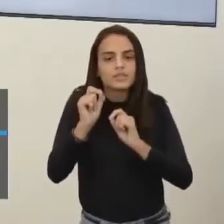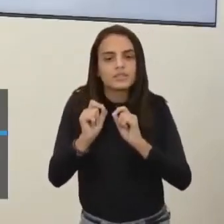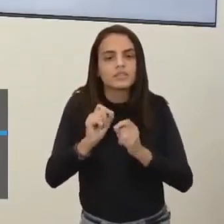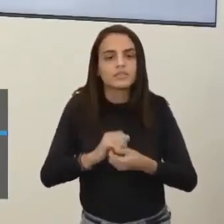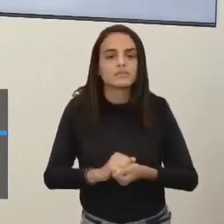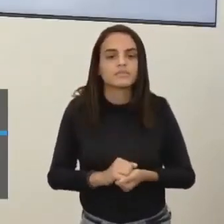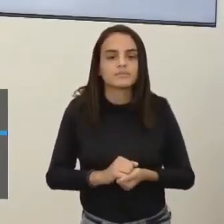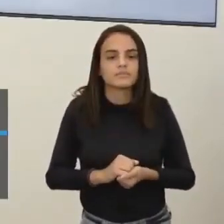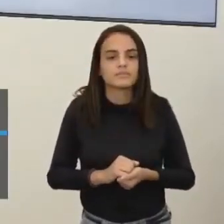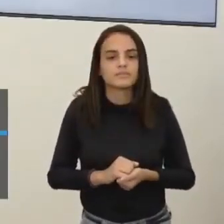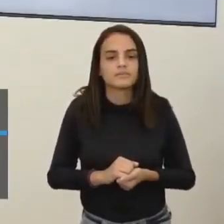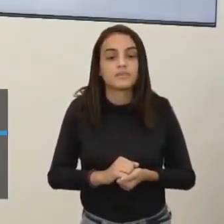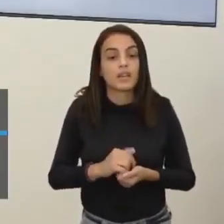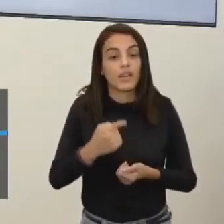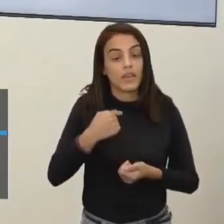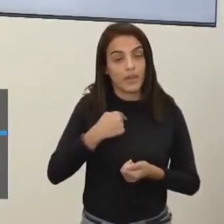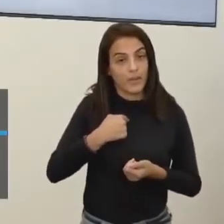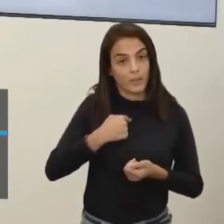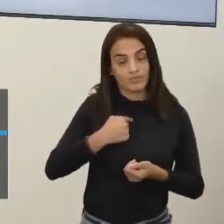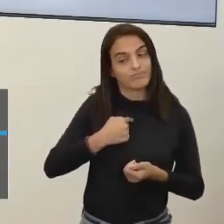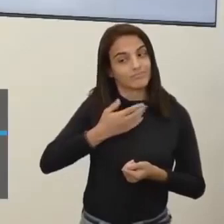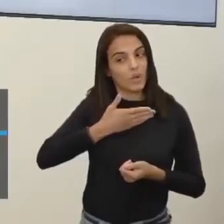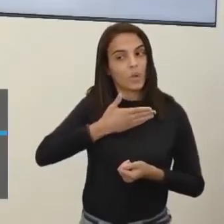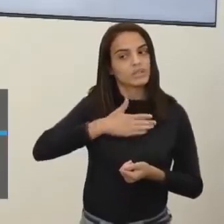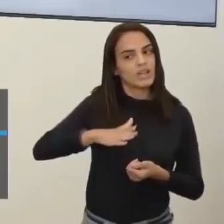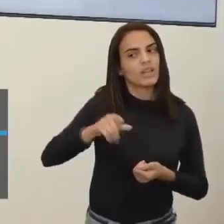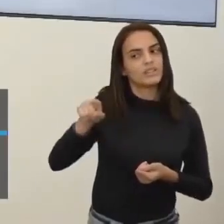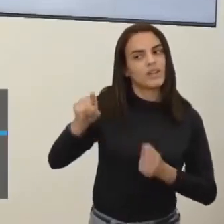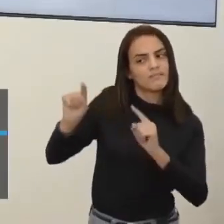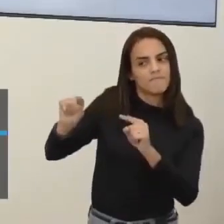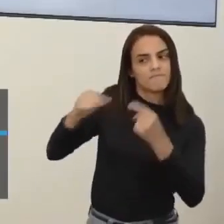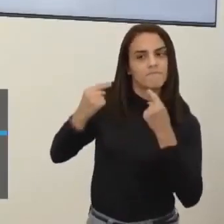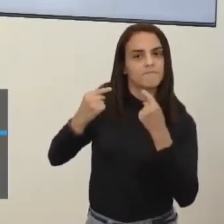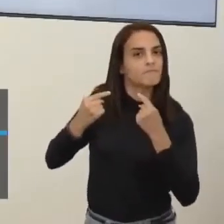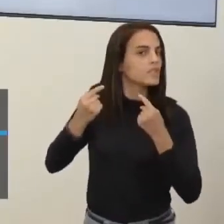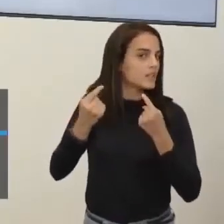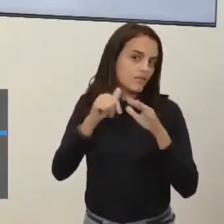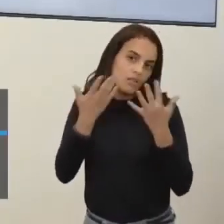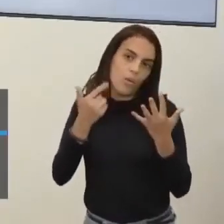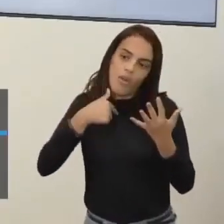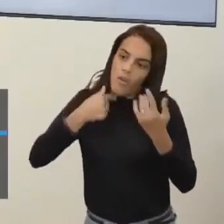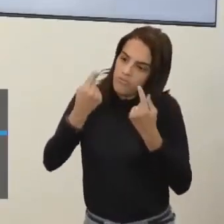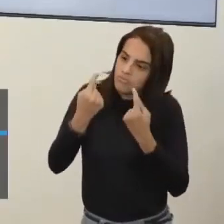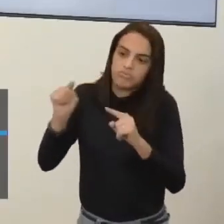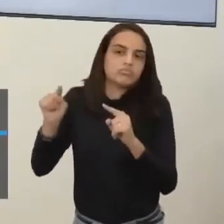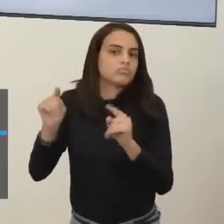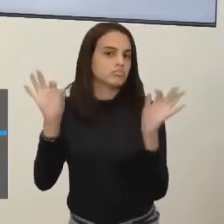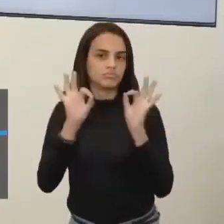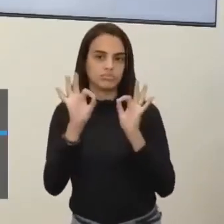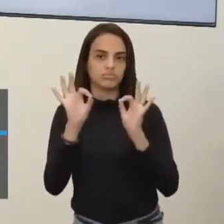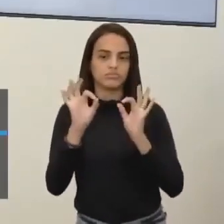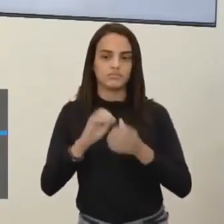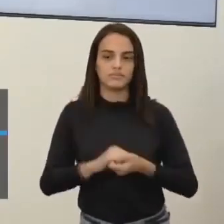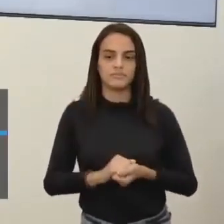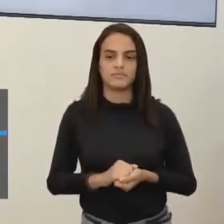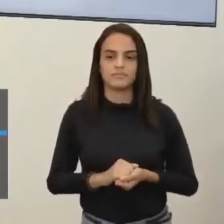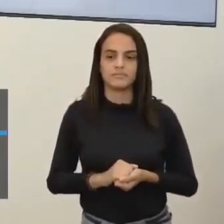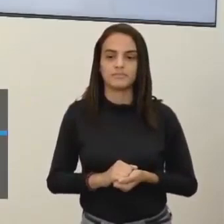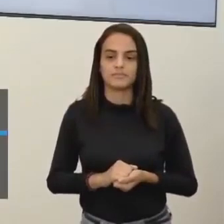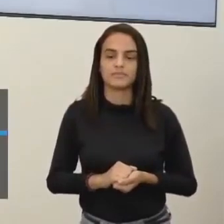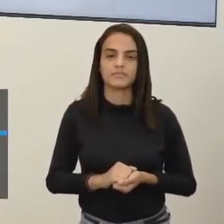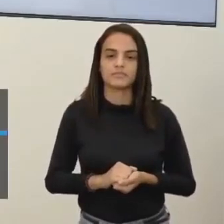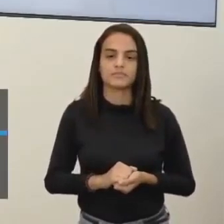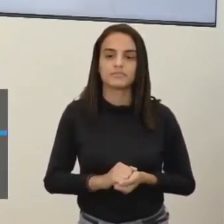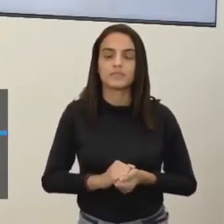Bom, eu não gostaria de ser tratado dessa forma, então não vou tratar os outros dessa forma aqui. Beleza.